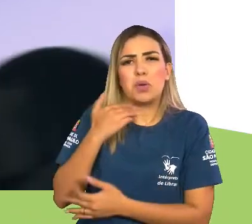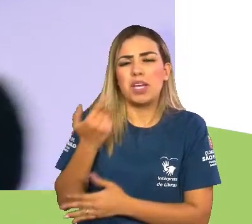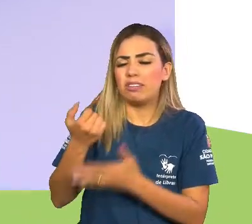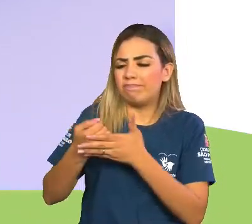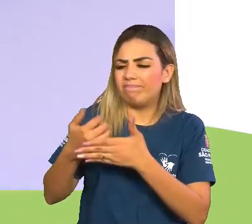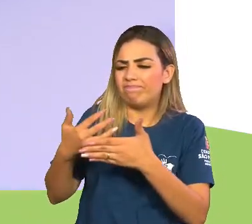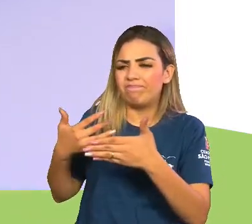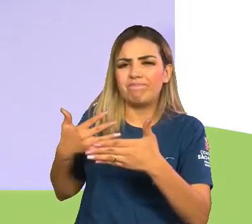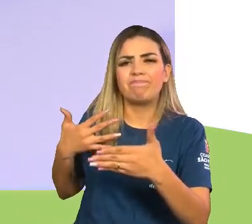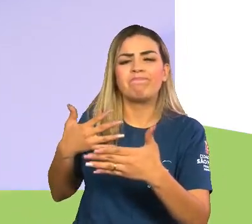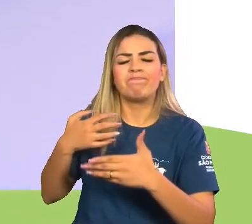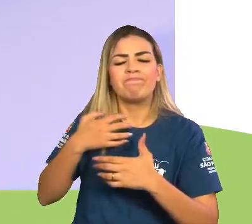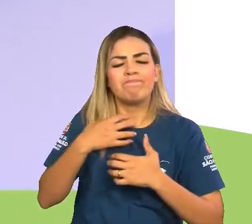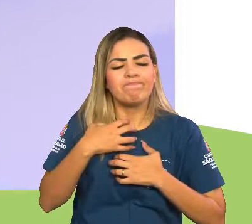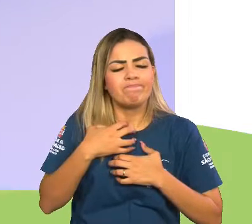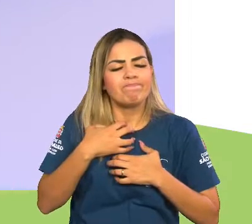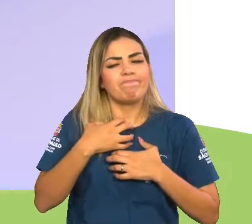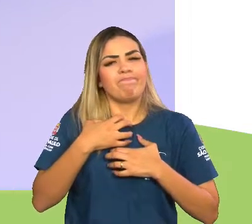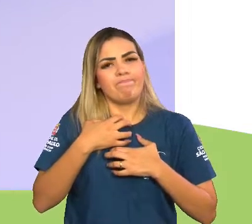dor da perda.